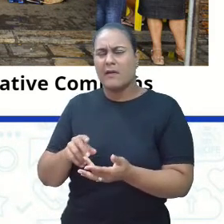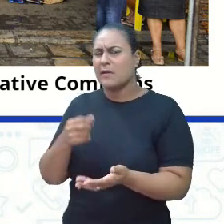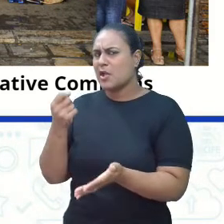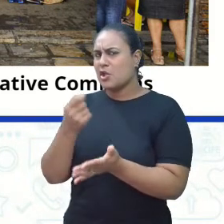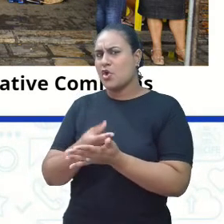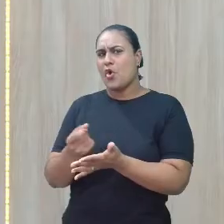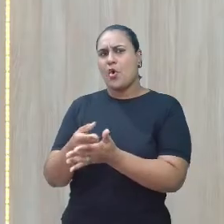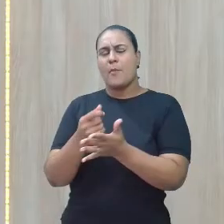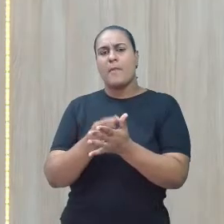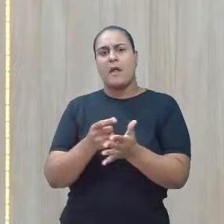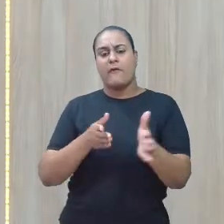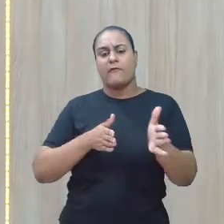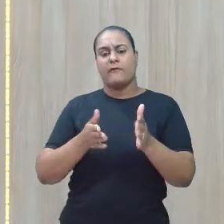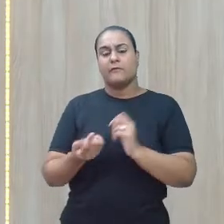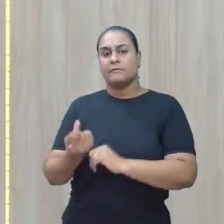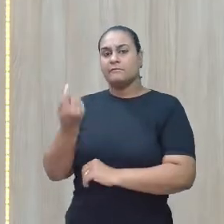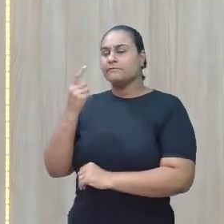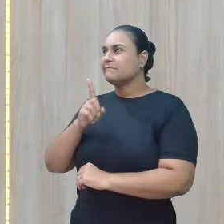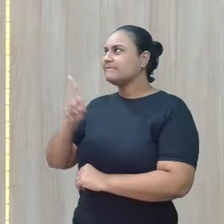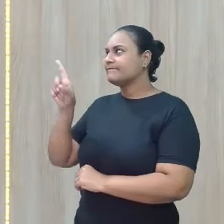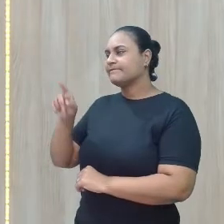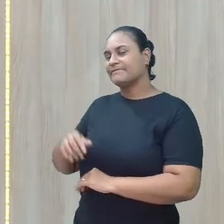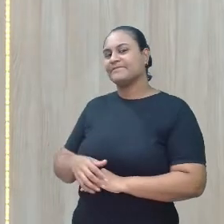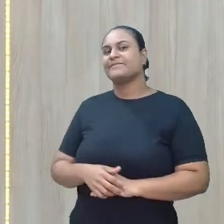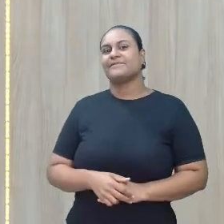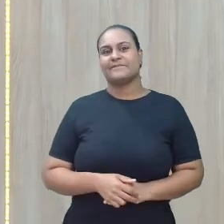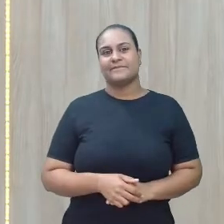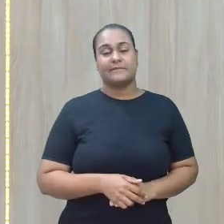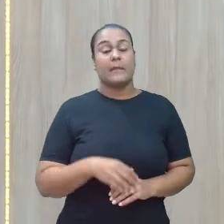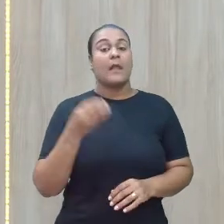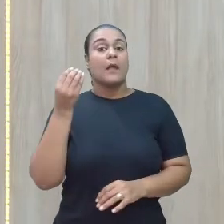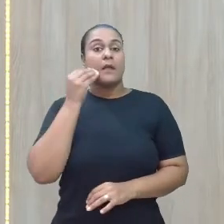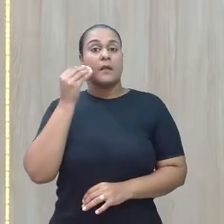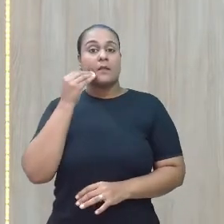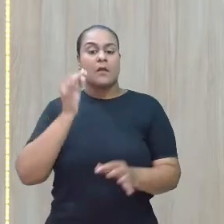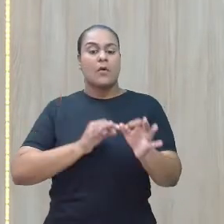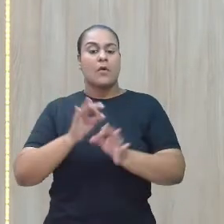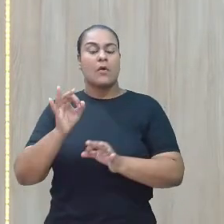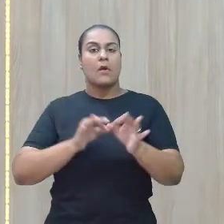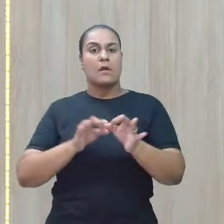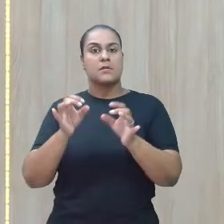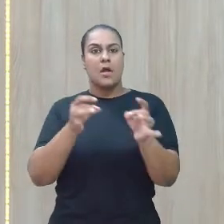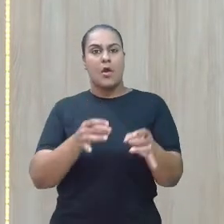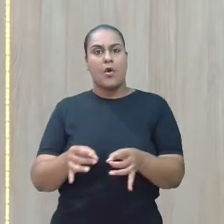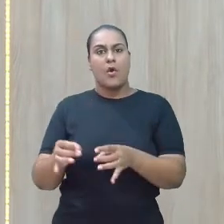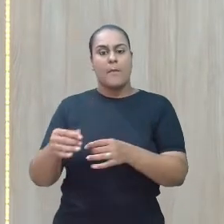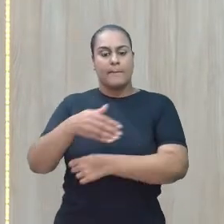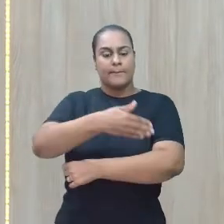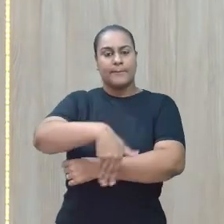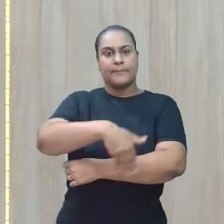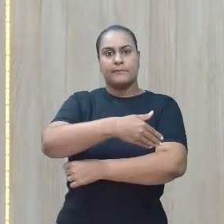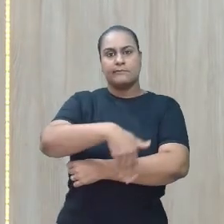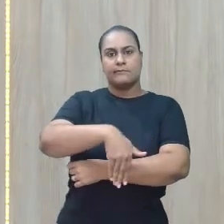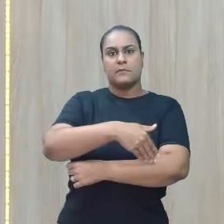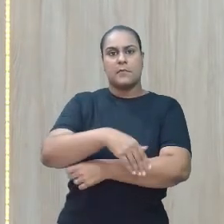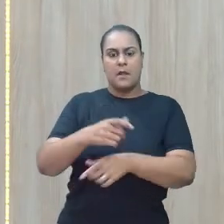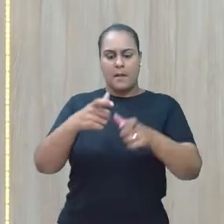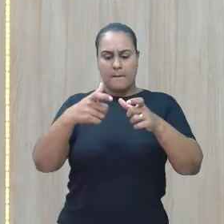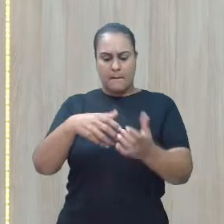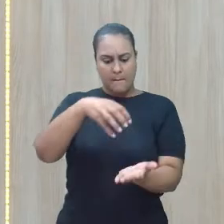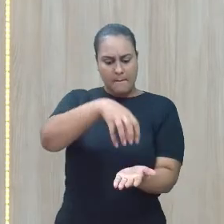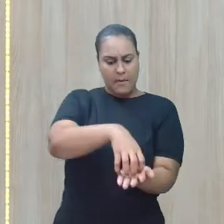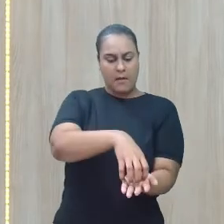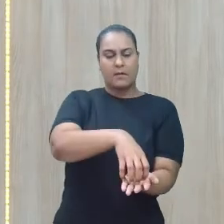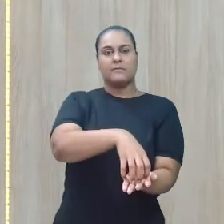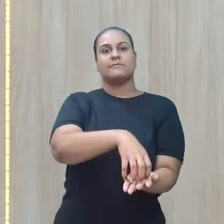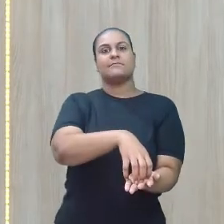naquele período, né, dentro da lógica de tentar organizar o comércio de rua num único lugar. Né? Então,